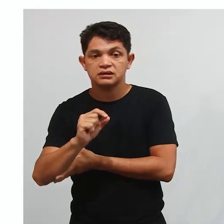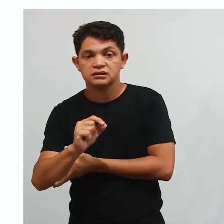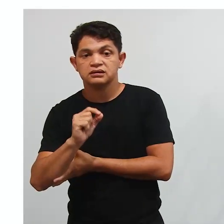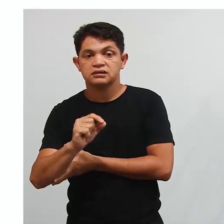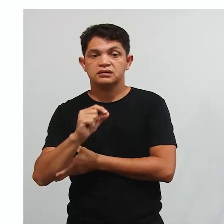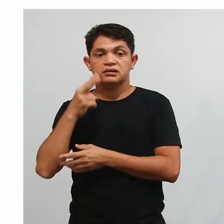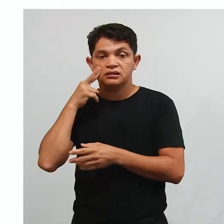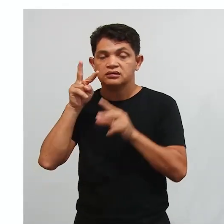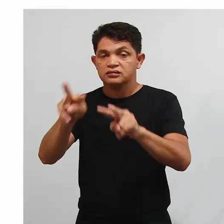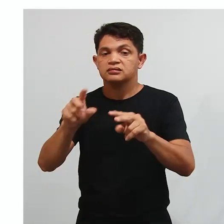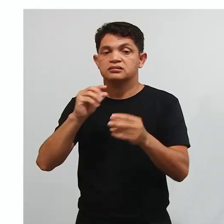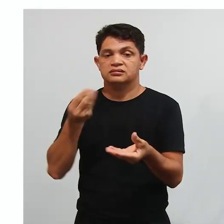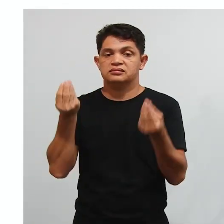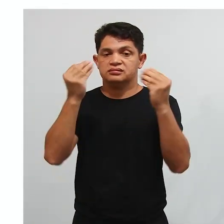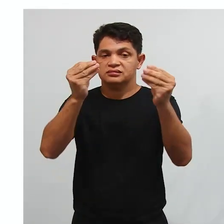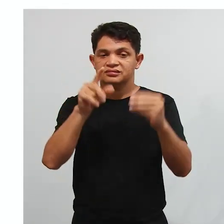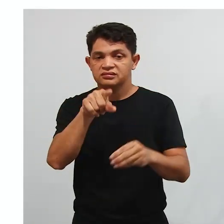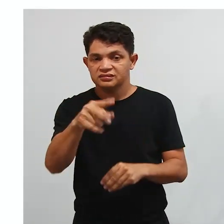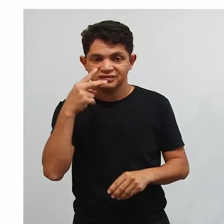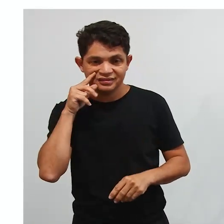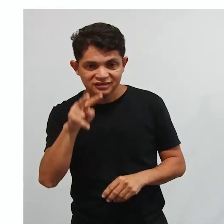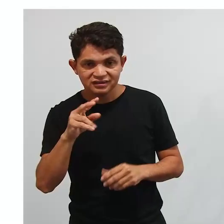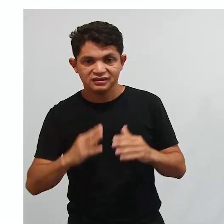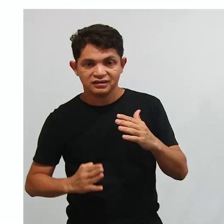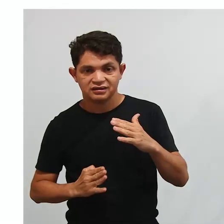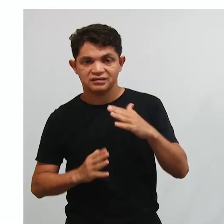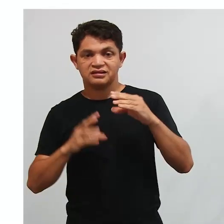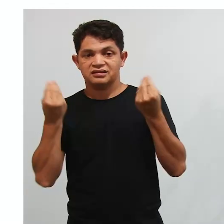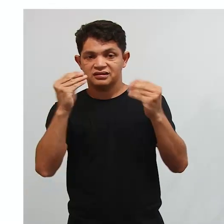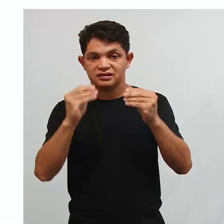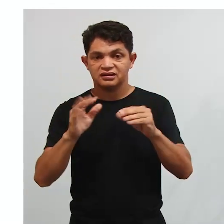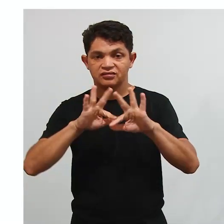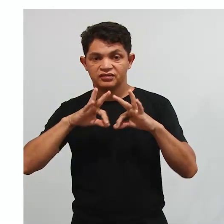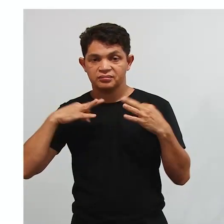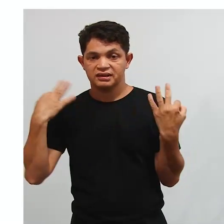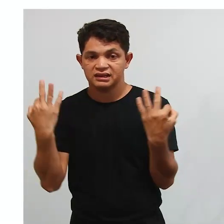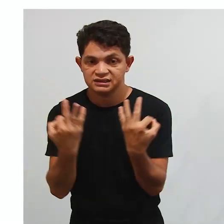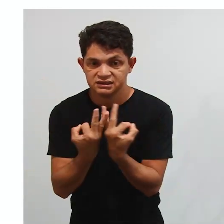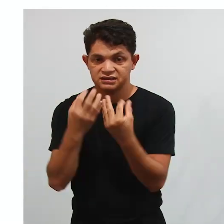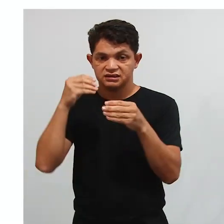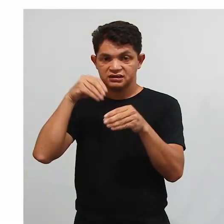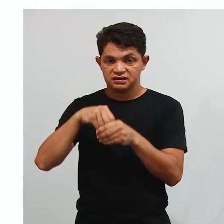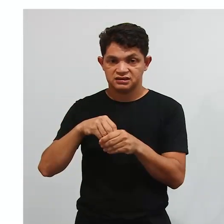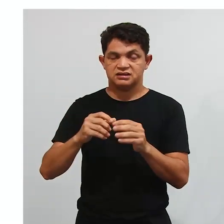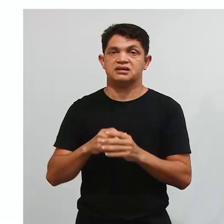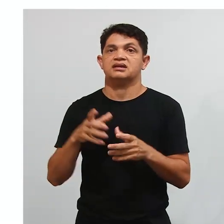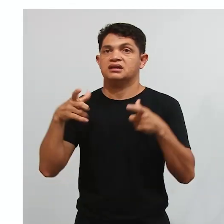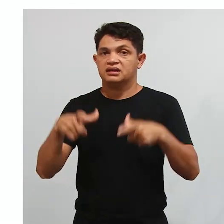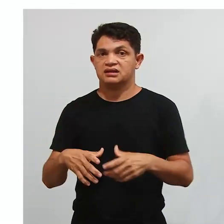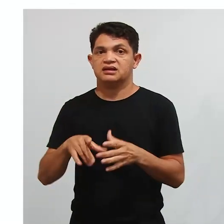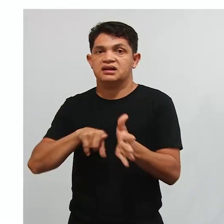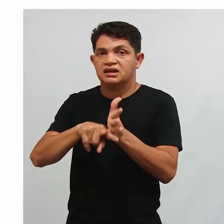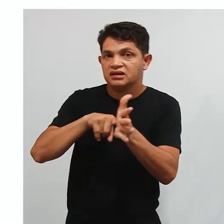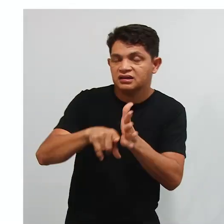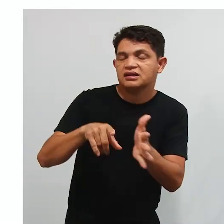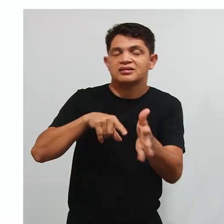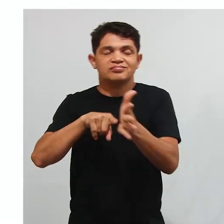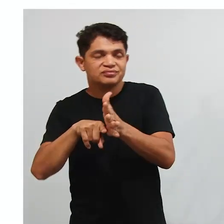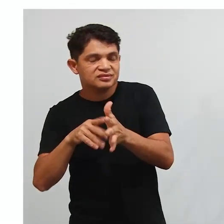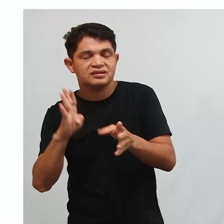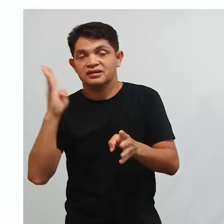familiaridade com o assunto né e construção de hipóteses por exemplo estudo de caso pesquisa